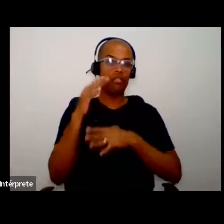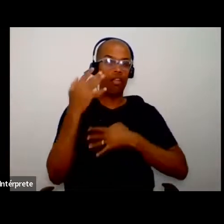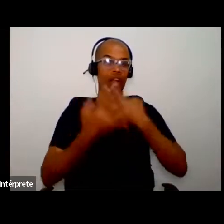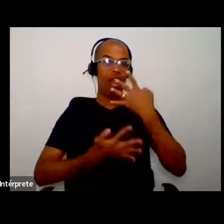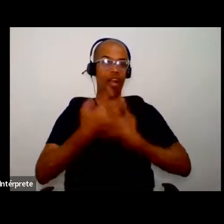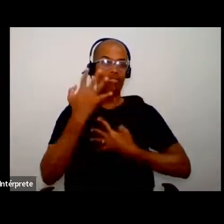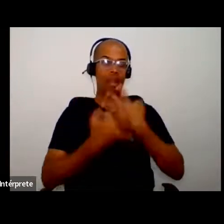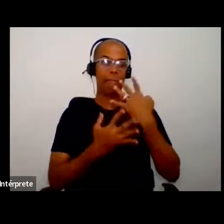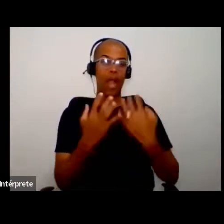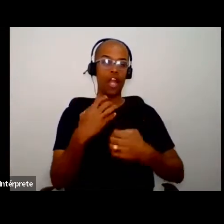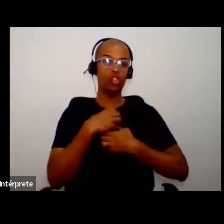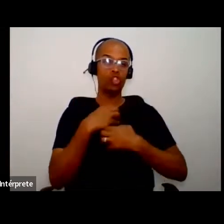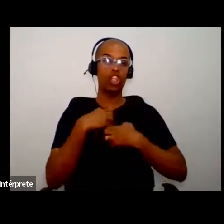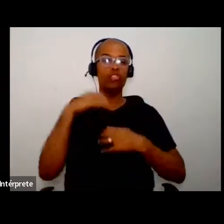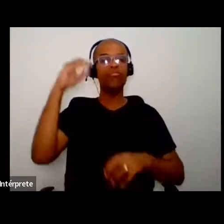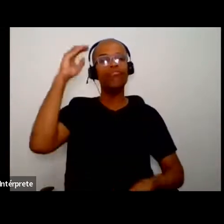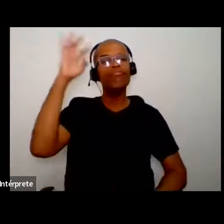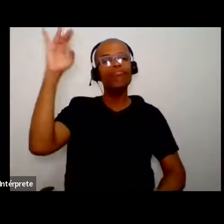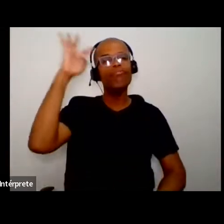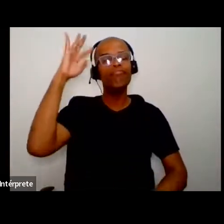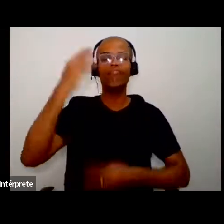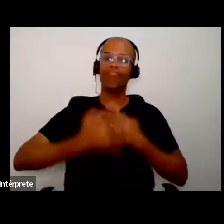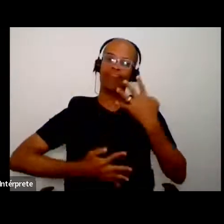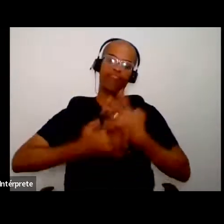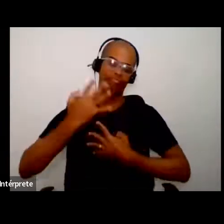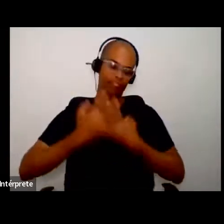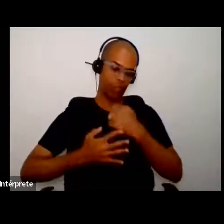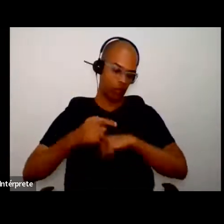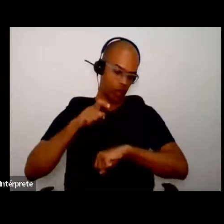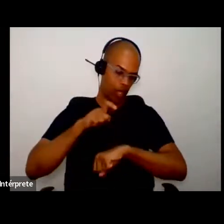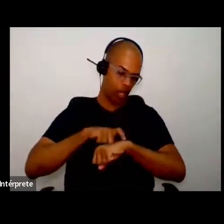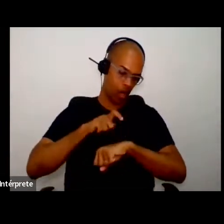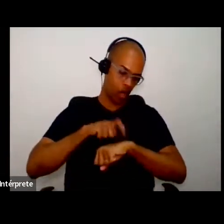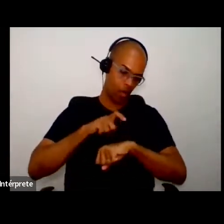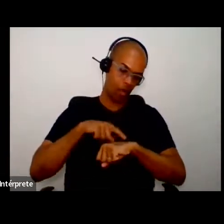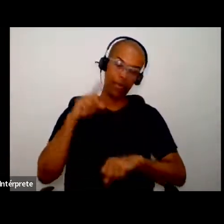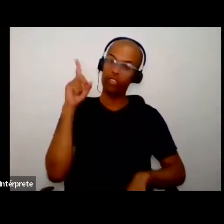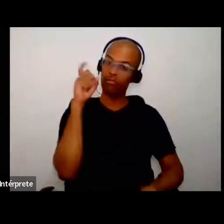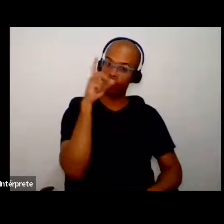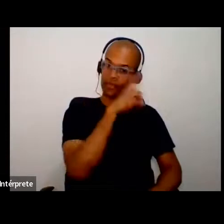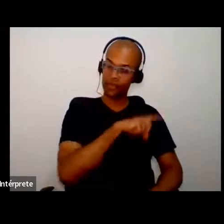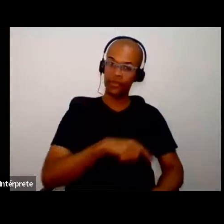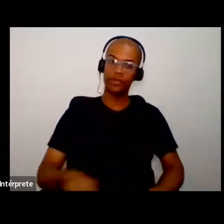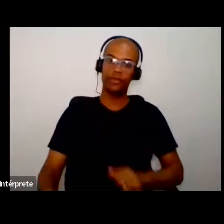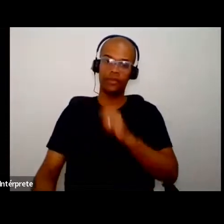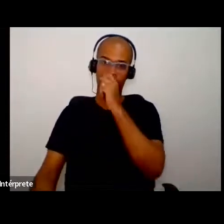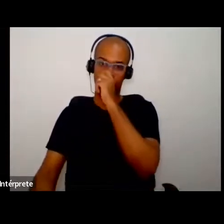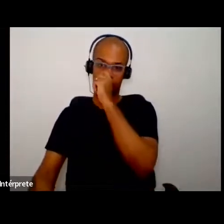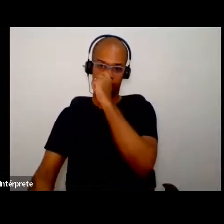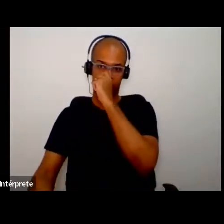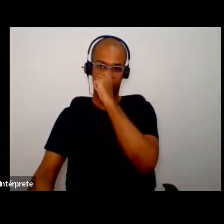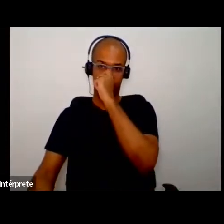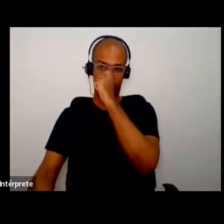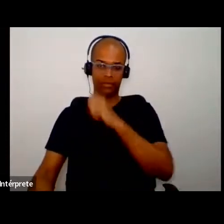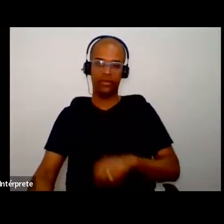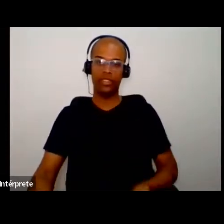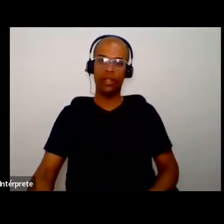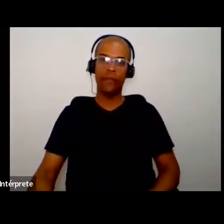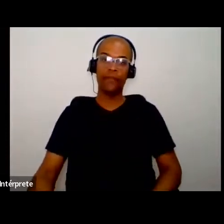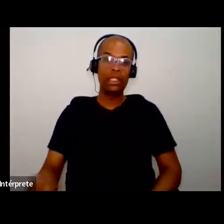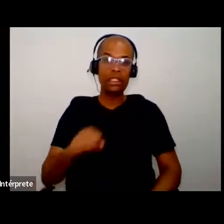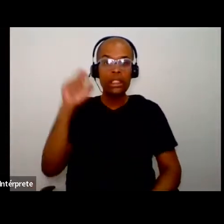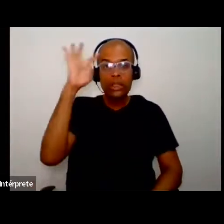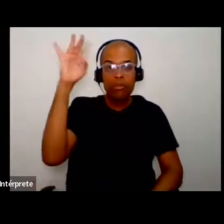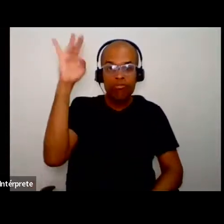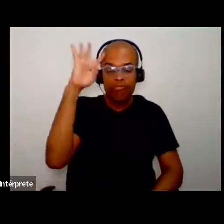a gente sonha. É um momento eticamente complicado. E aquele que não sonha está perdido,